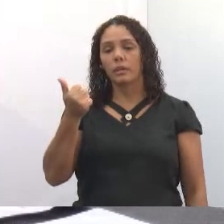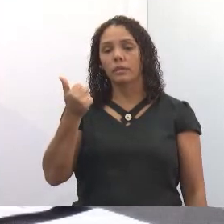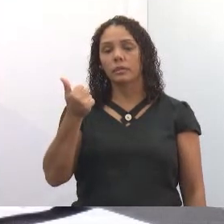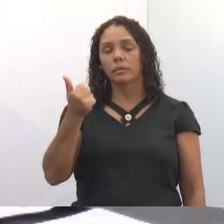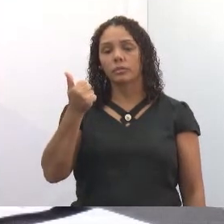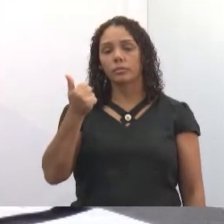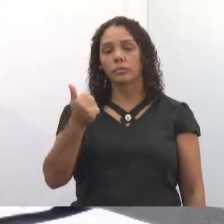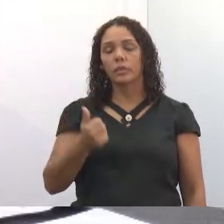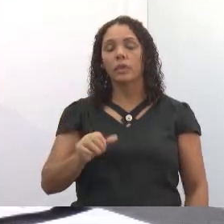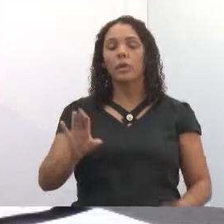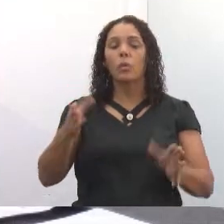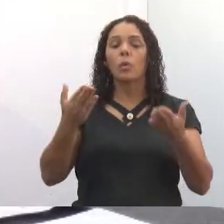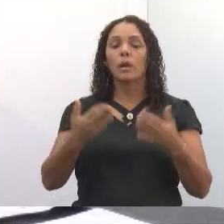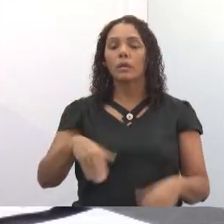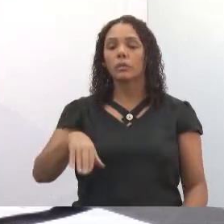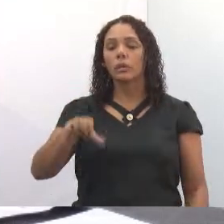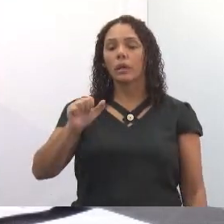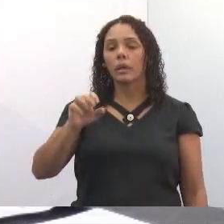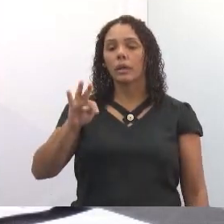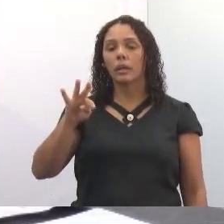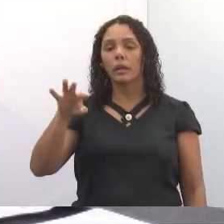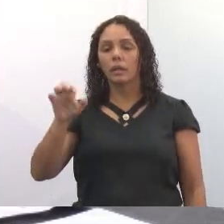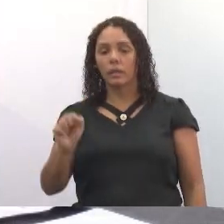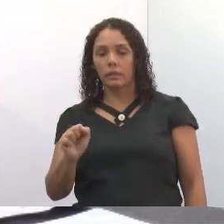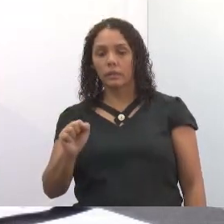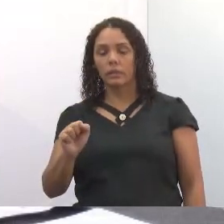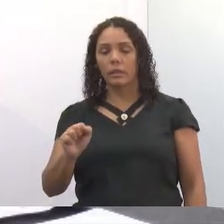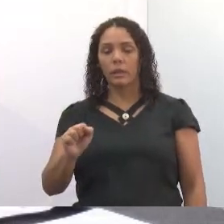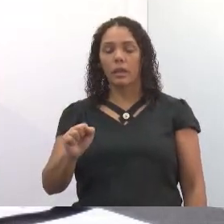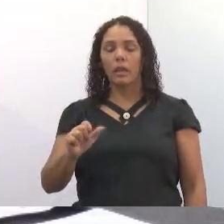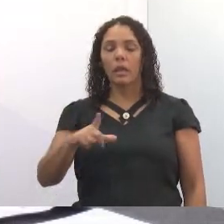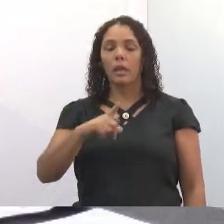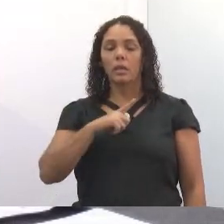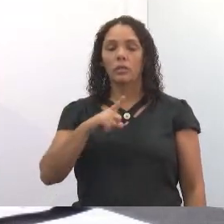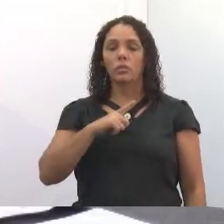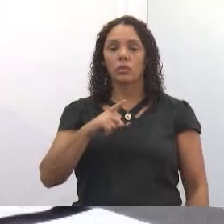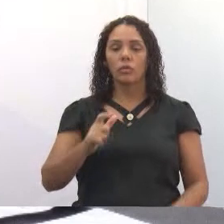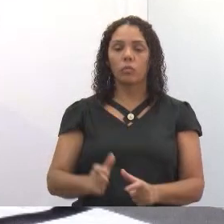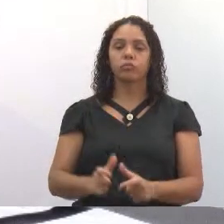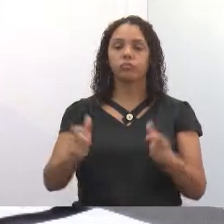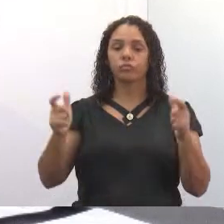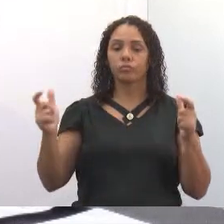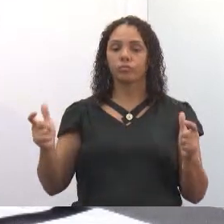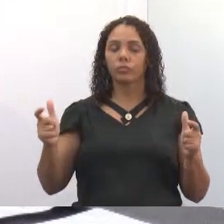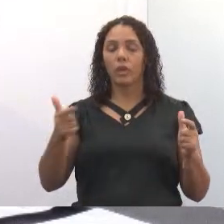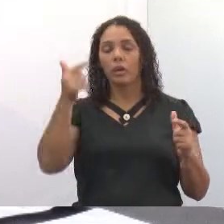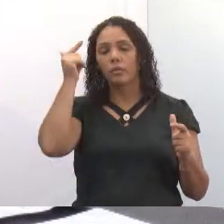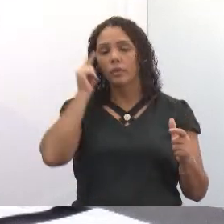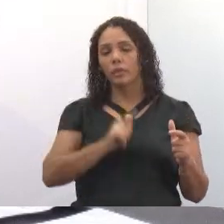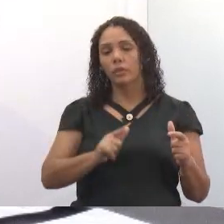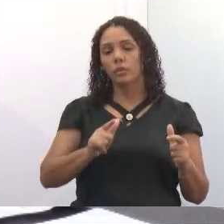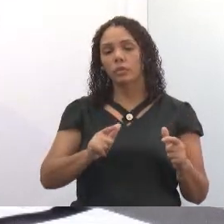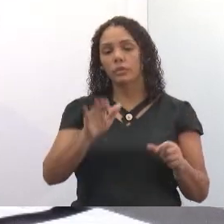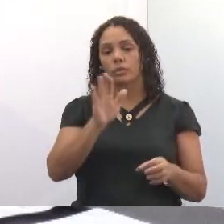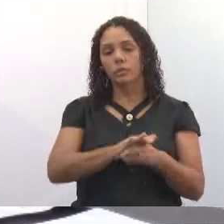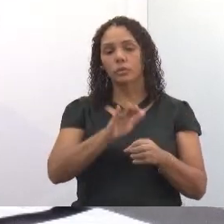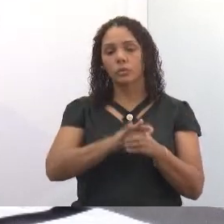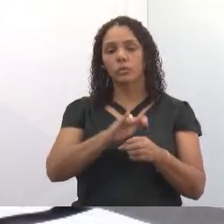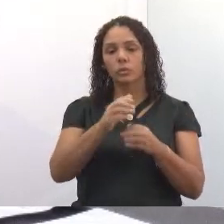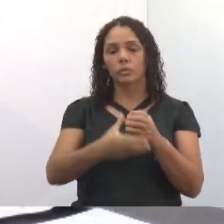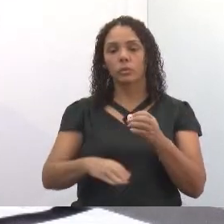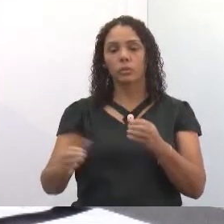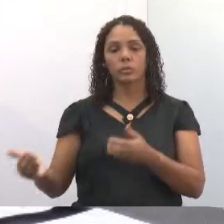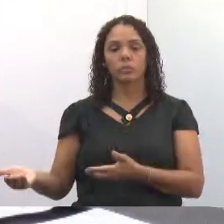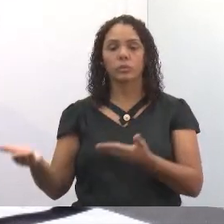a ET do SAI, do Igarapé, estiver o seu ampliamento, vai conseguir trazer o esgoto de lá